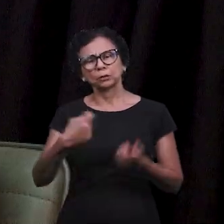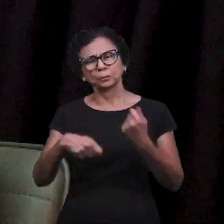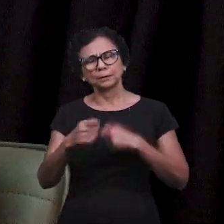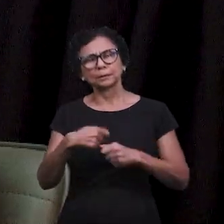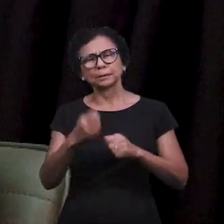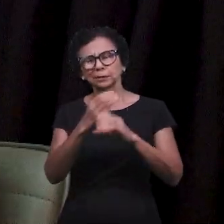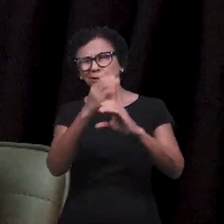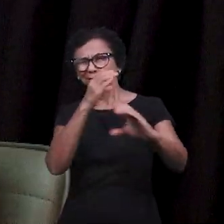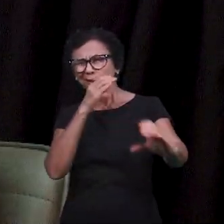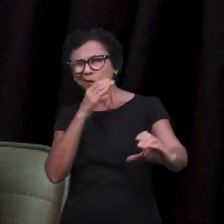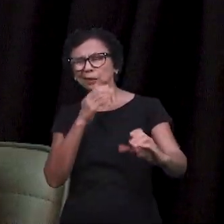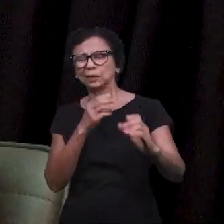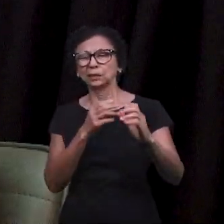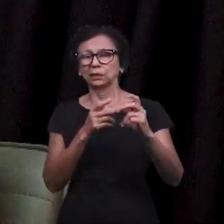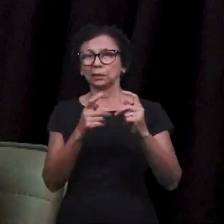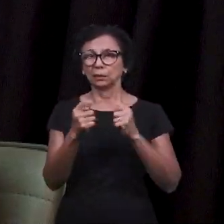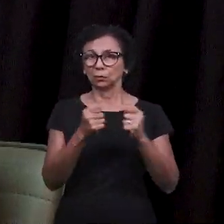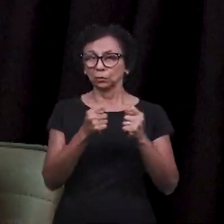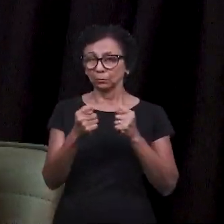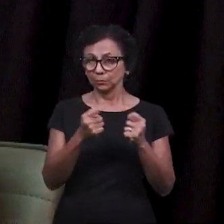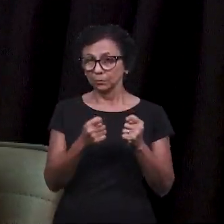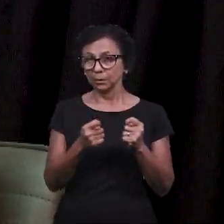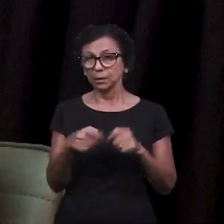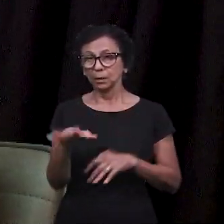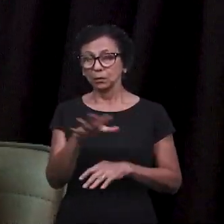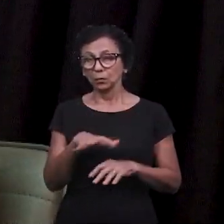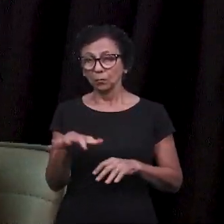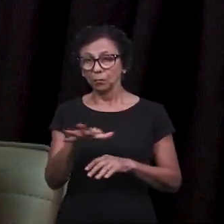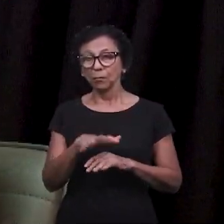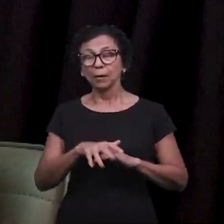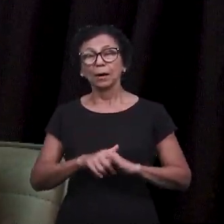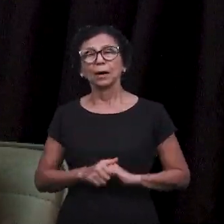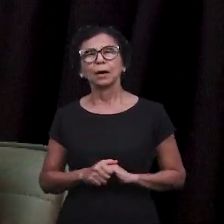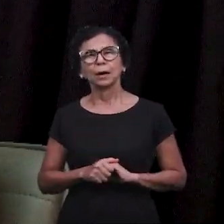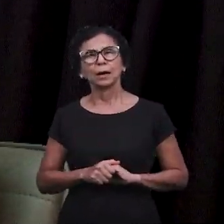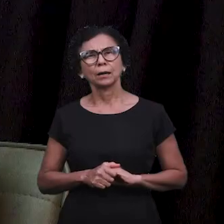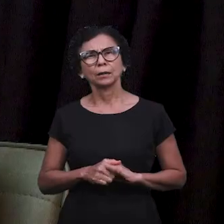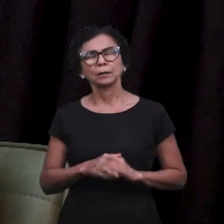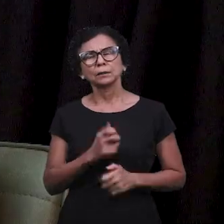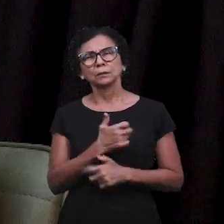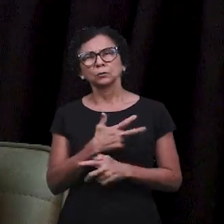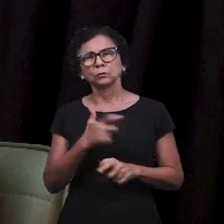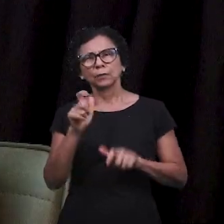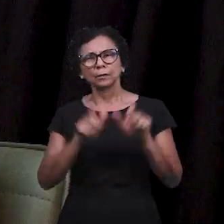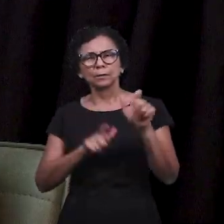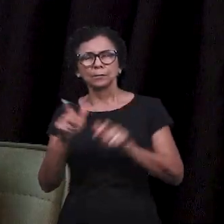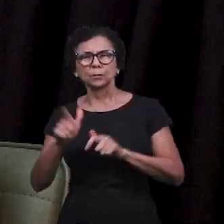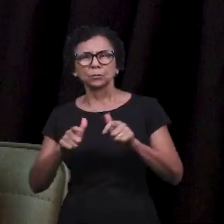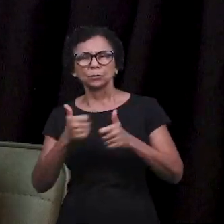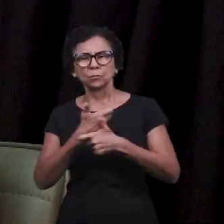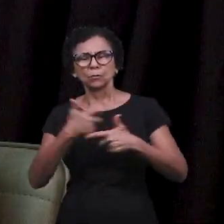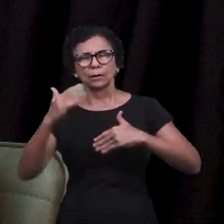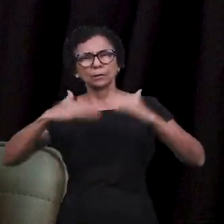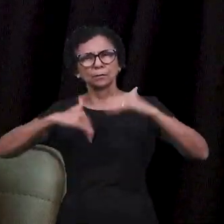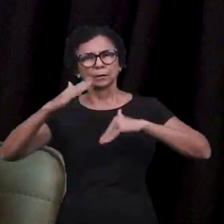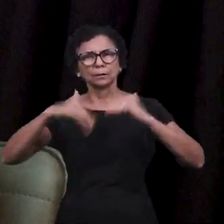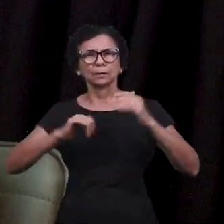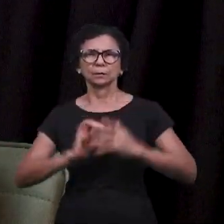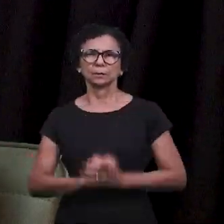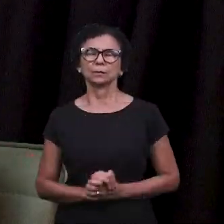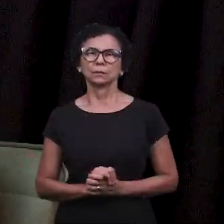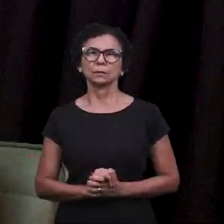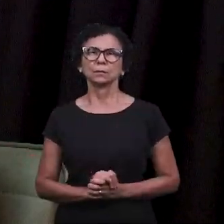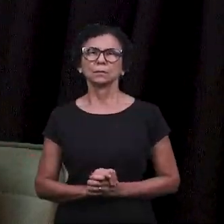da economia, porque é uma área interdisciplinar, como nós dissemos, e multidisciplinar. Bom, o compliance, a palavra compliance vem do